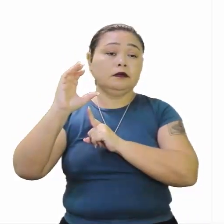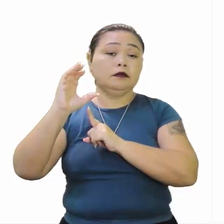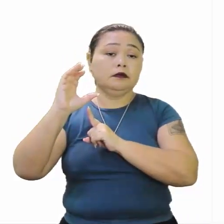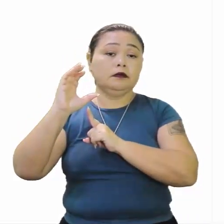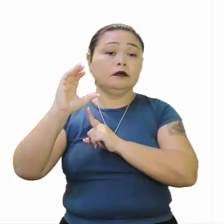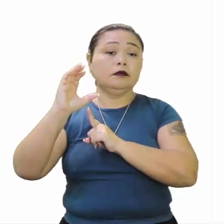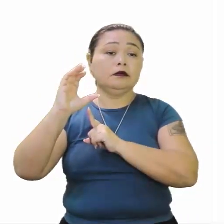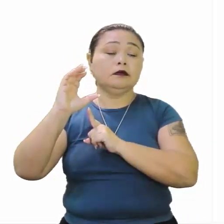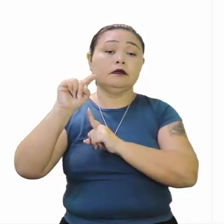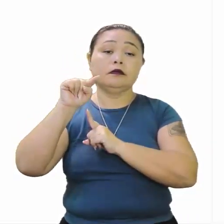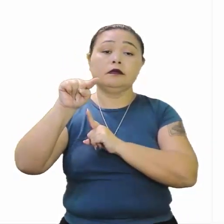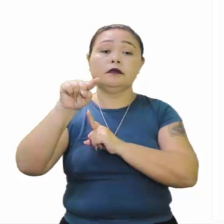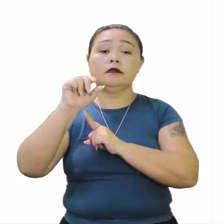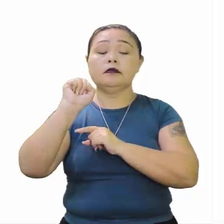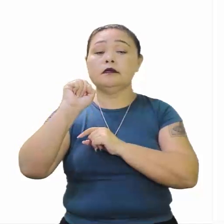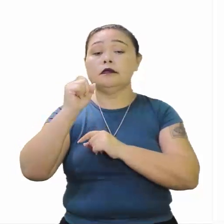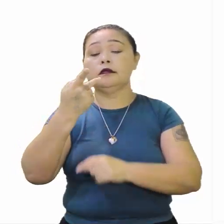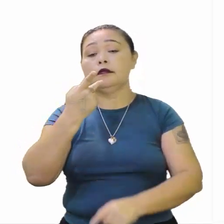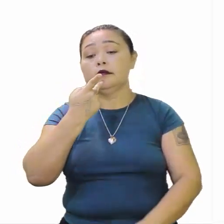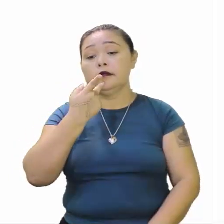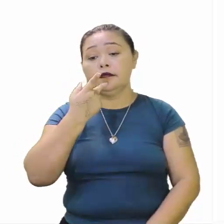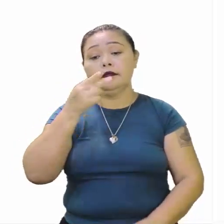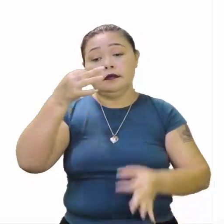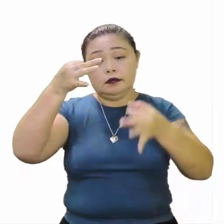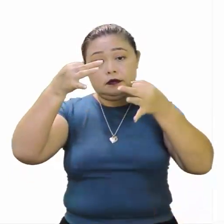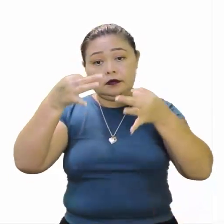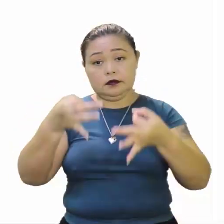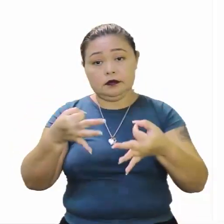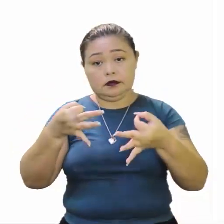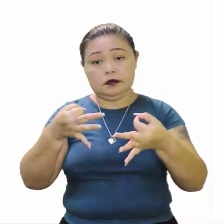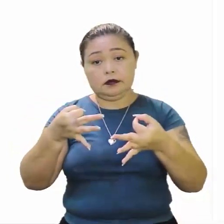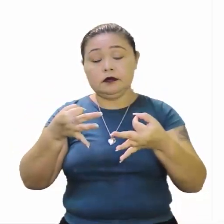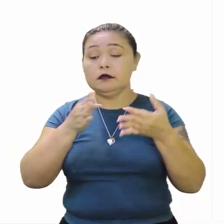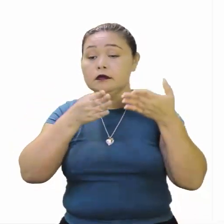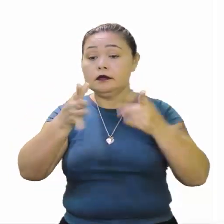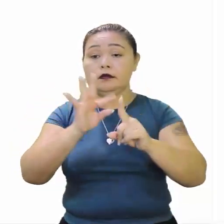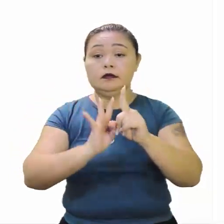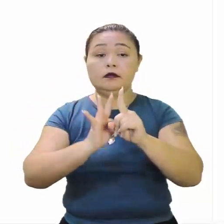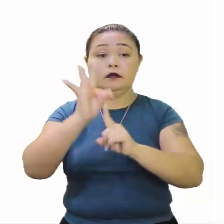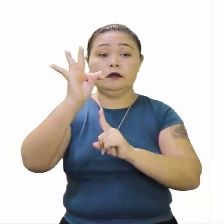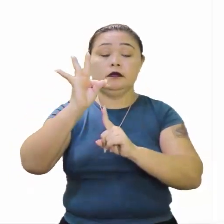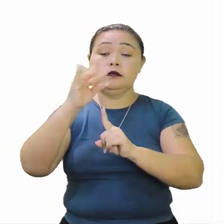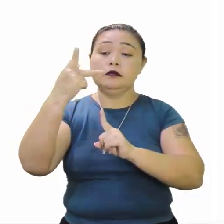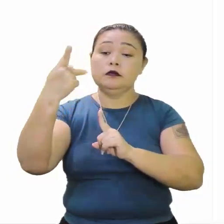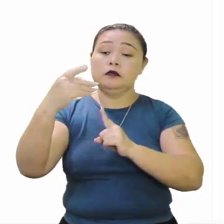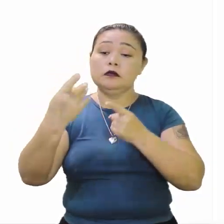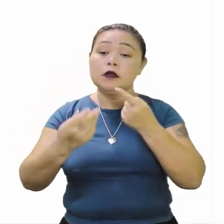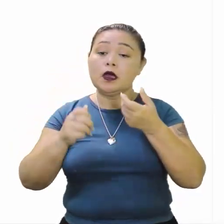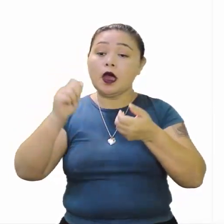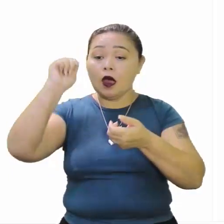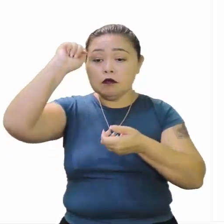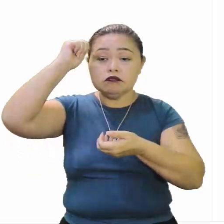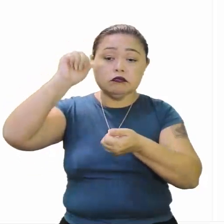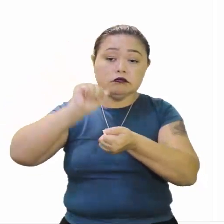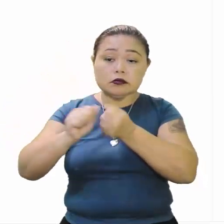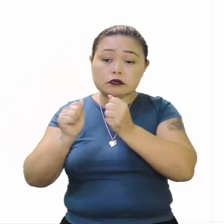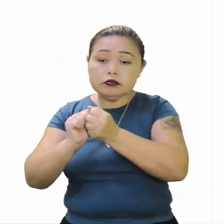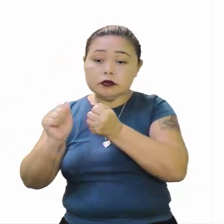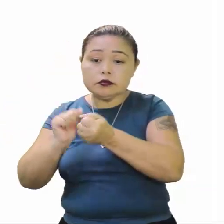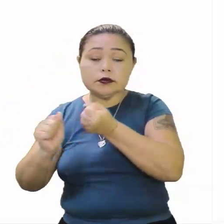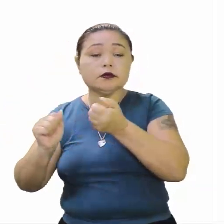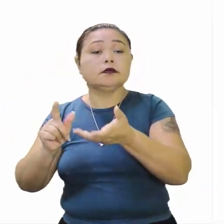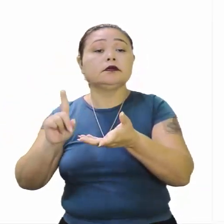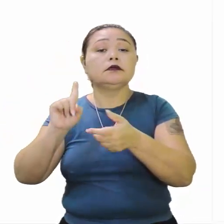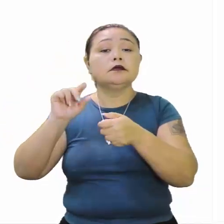O que você pode afirmar sobre a temperatura do carvão